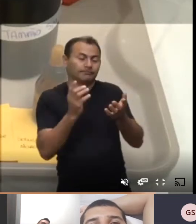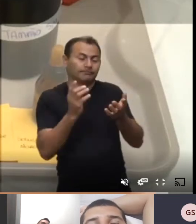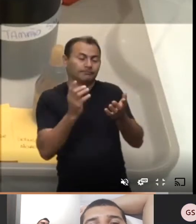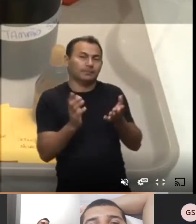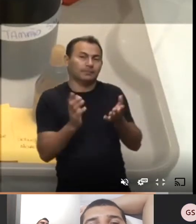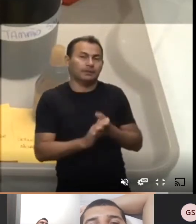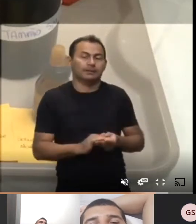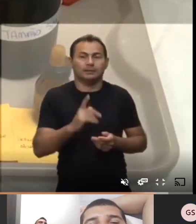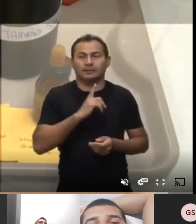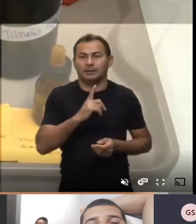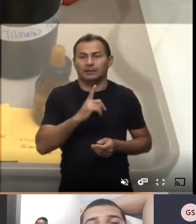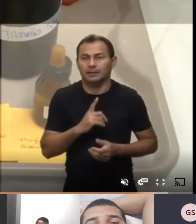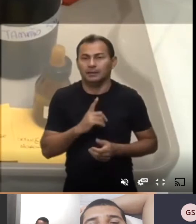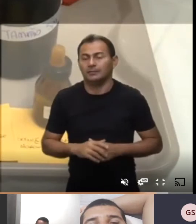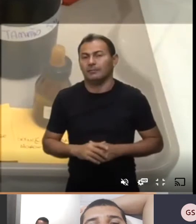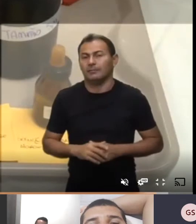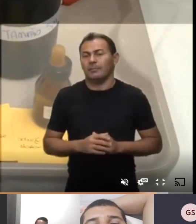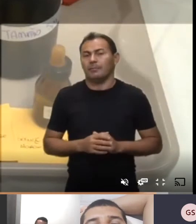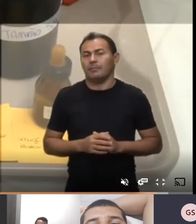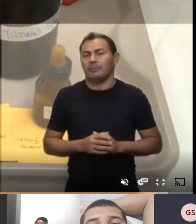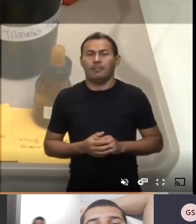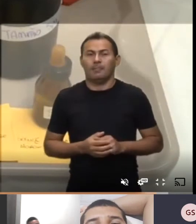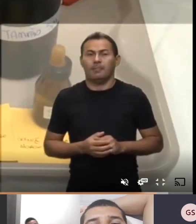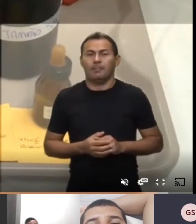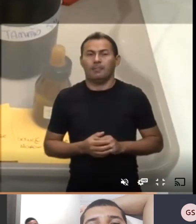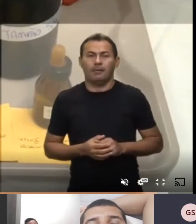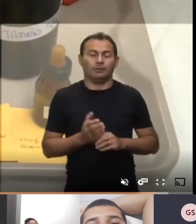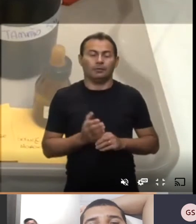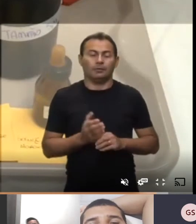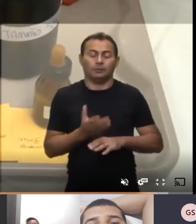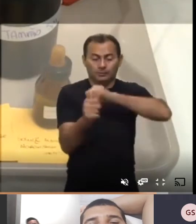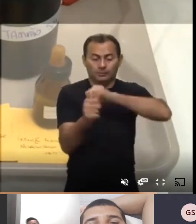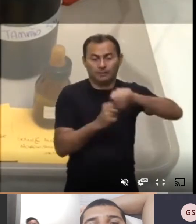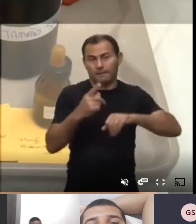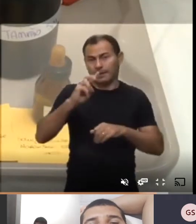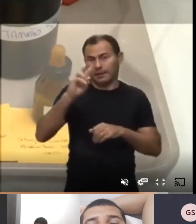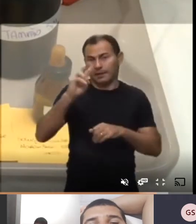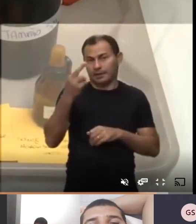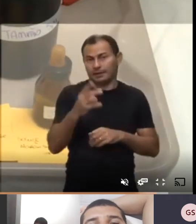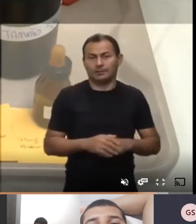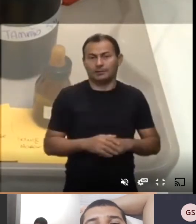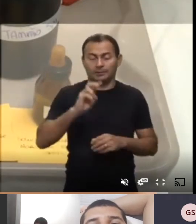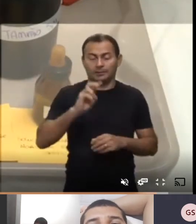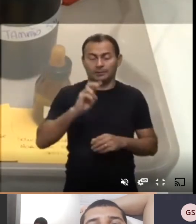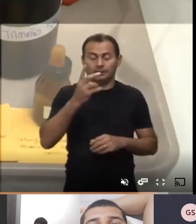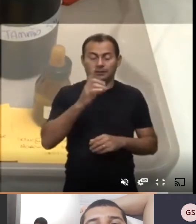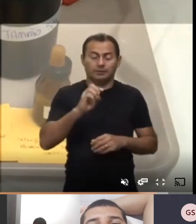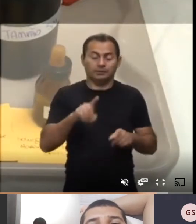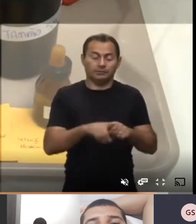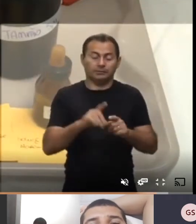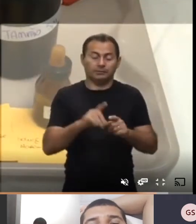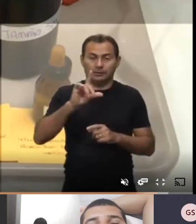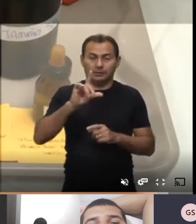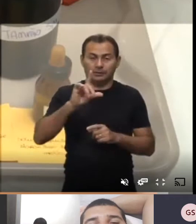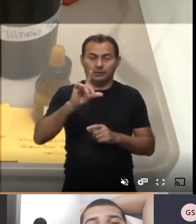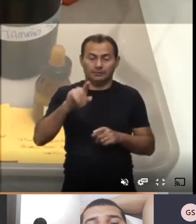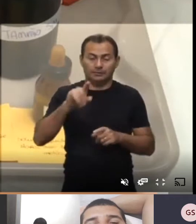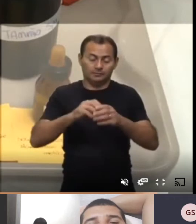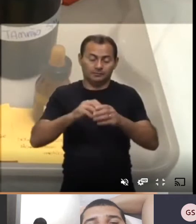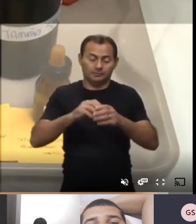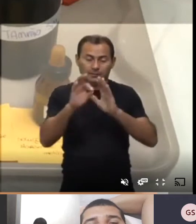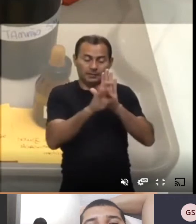mudou. Ó, à medida que eu vou adicionando, a cor vai ficando mais escura. Então o pH vai mudando, né? O pH, no